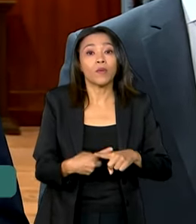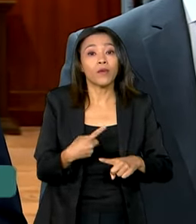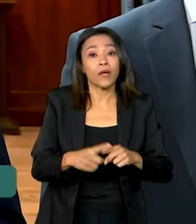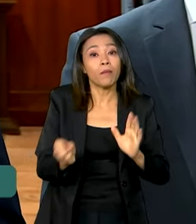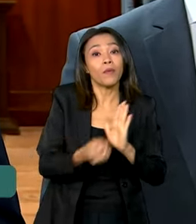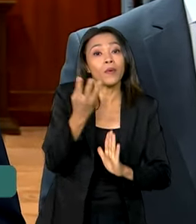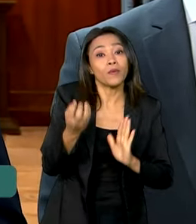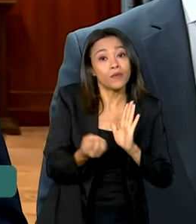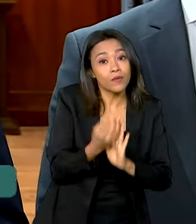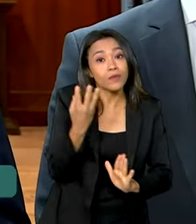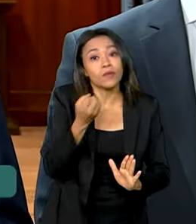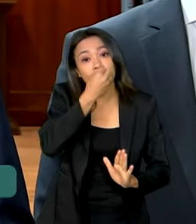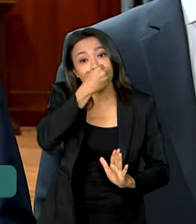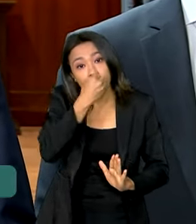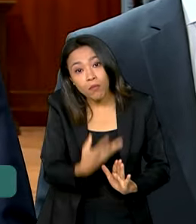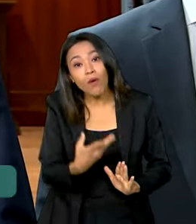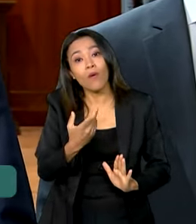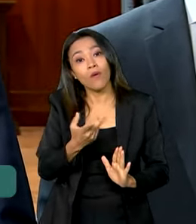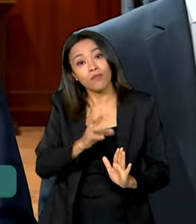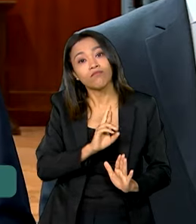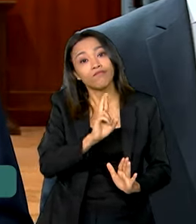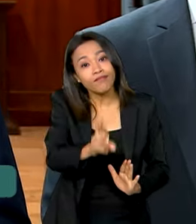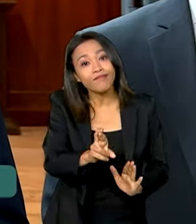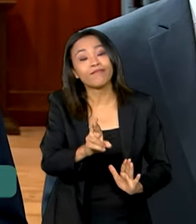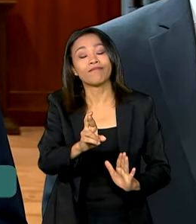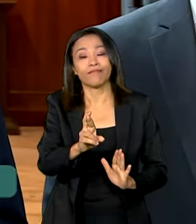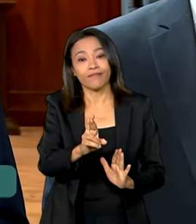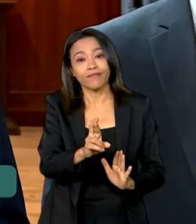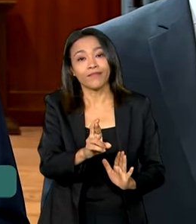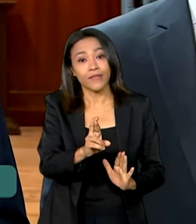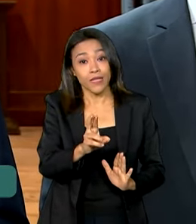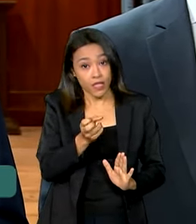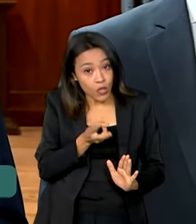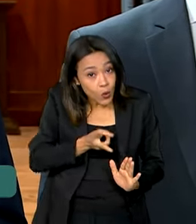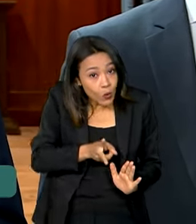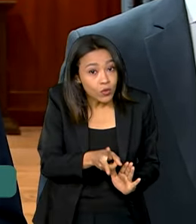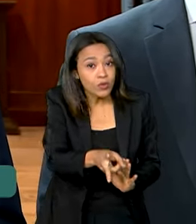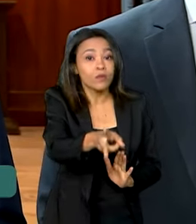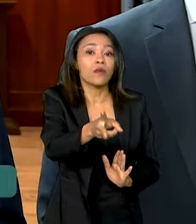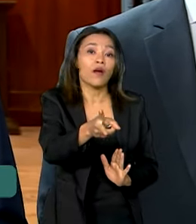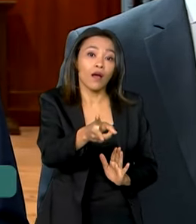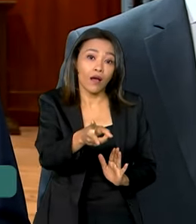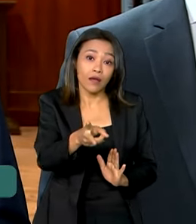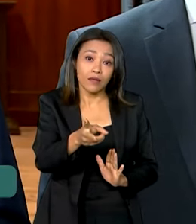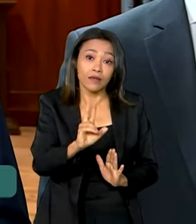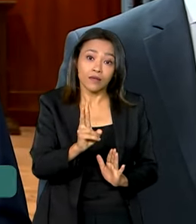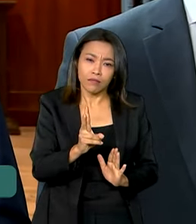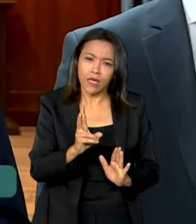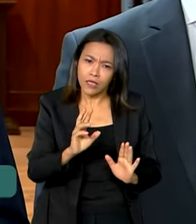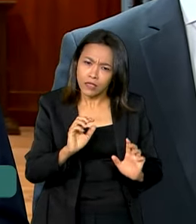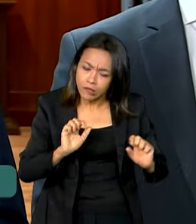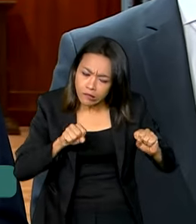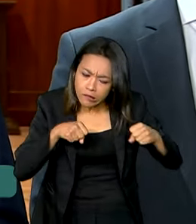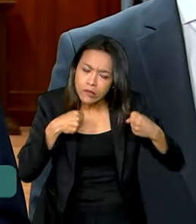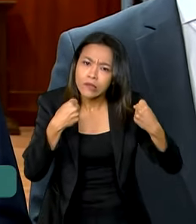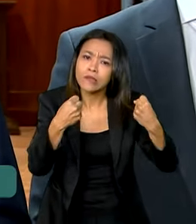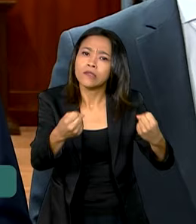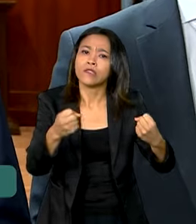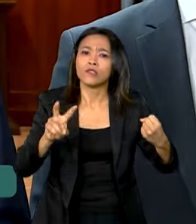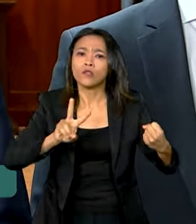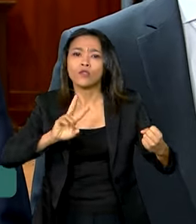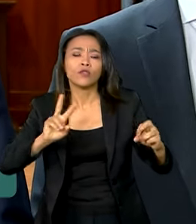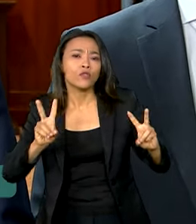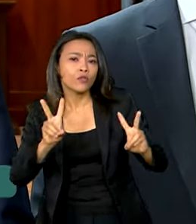os melhores resultados e continuarmos sem eh baixar a guarda em em relação às